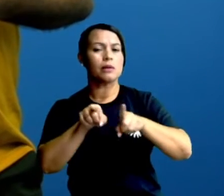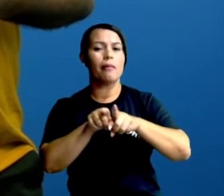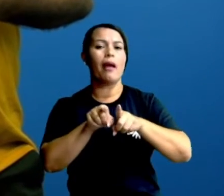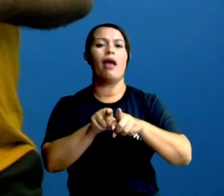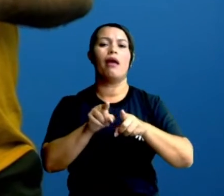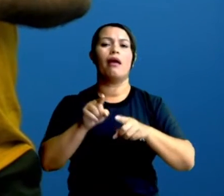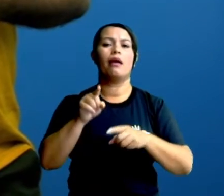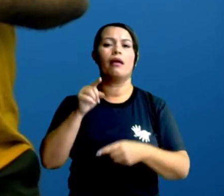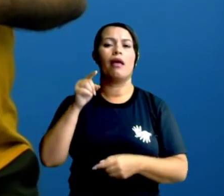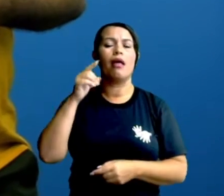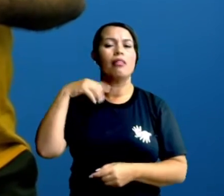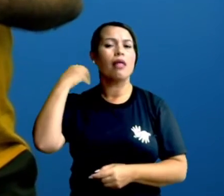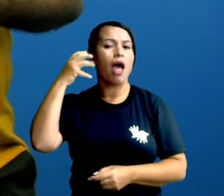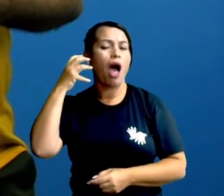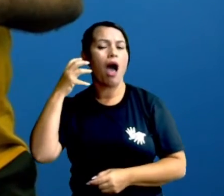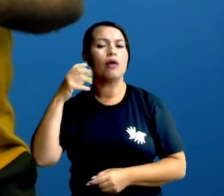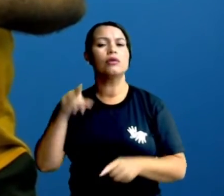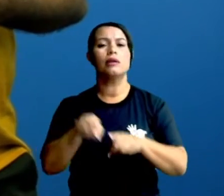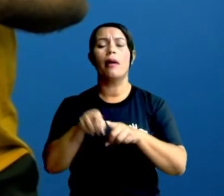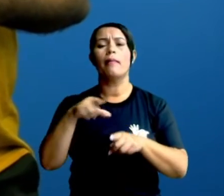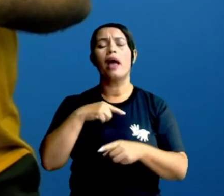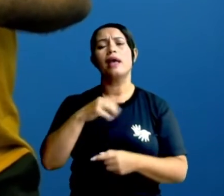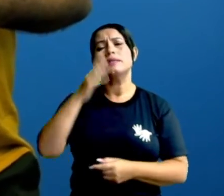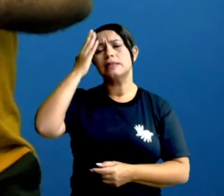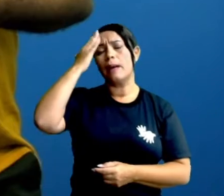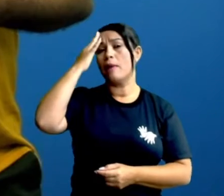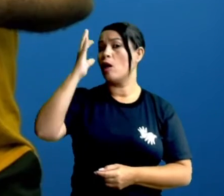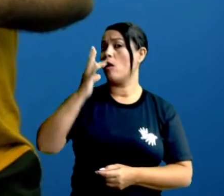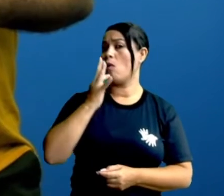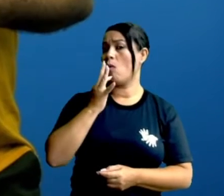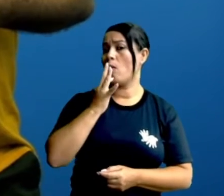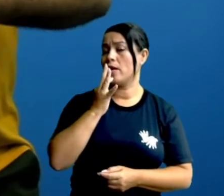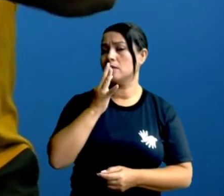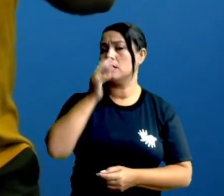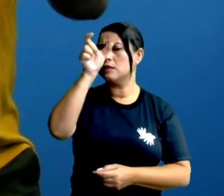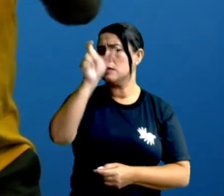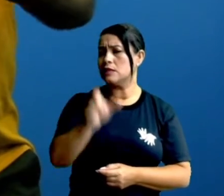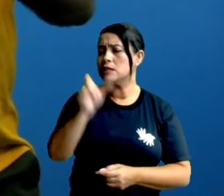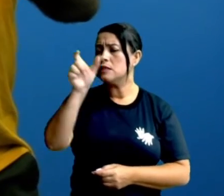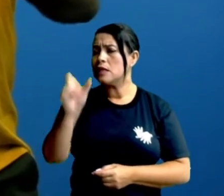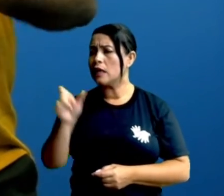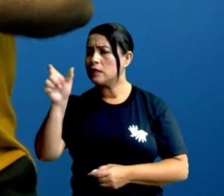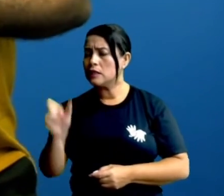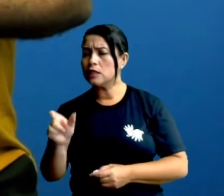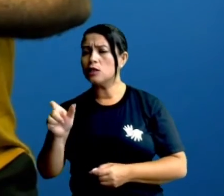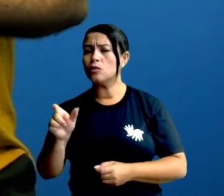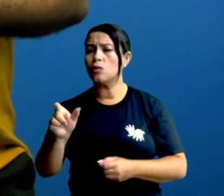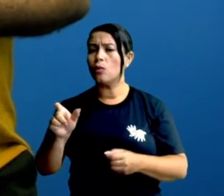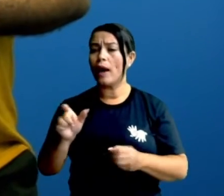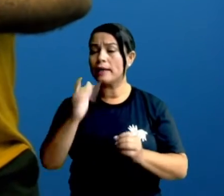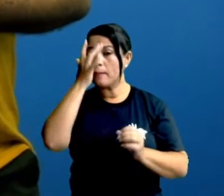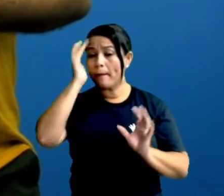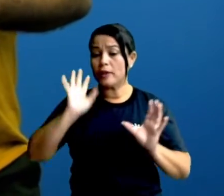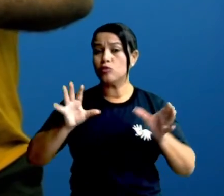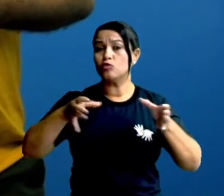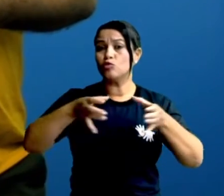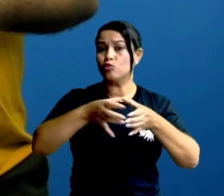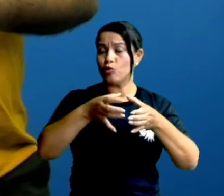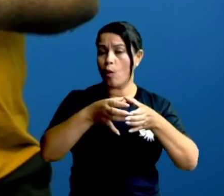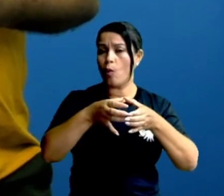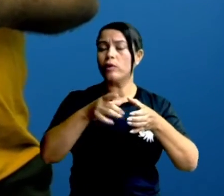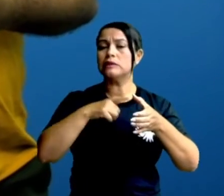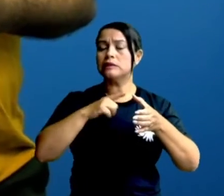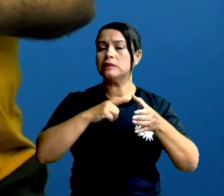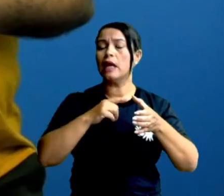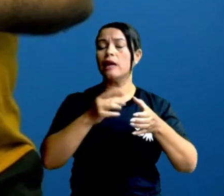eles saberem, conhecerem bem quem são, né, as pessoas que compõem o seu público, porque aí você vai